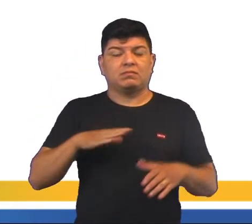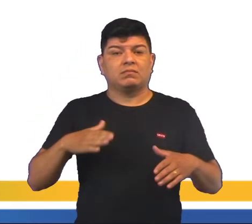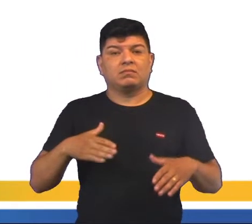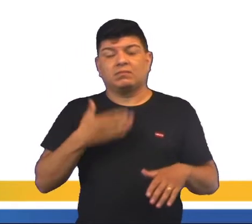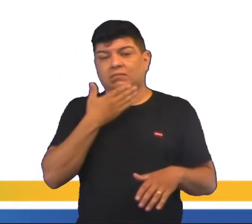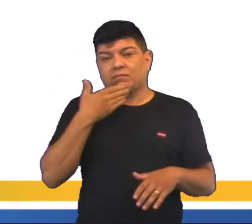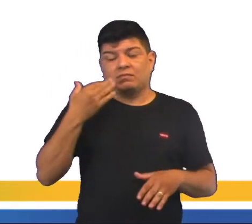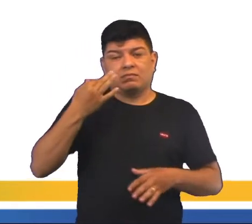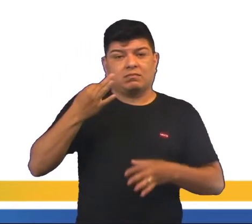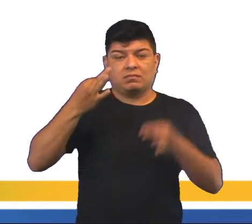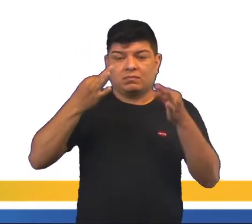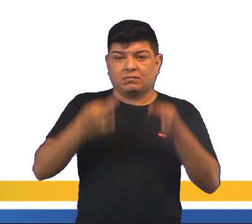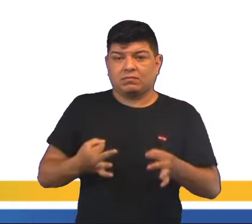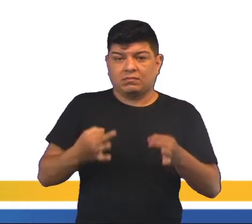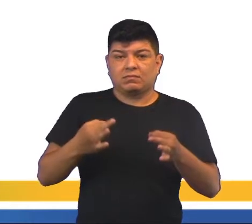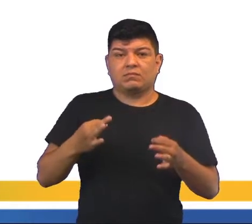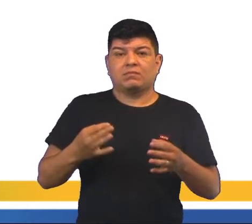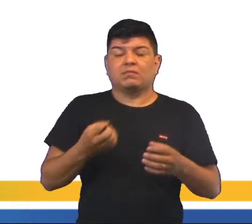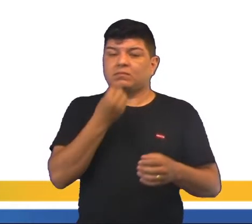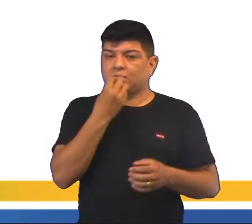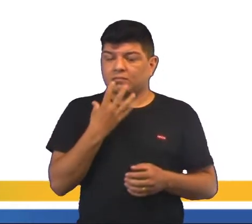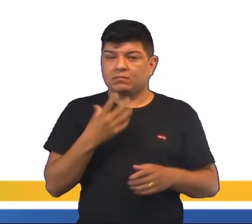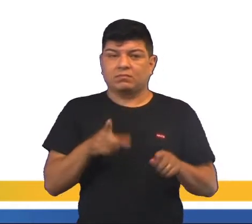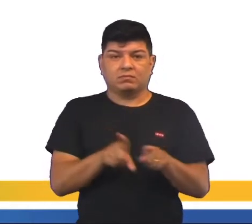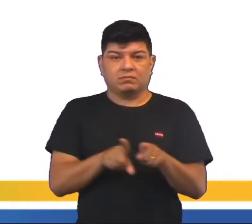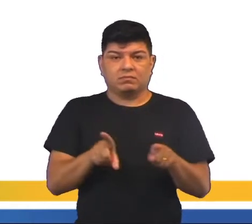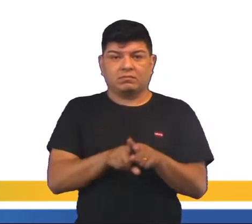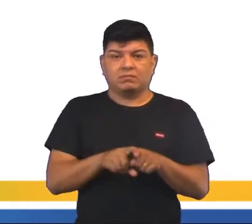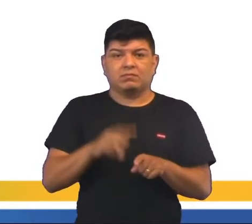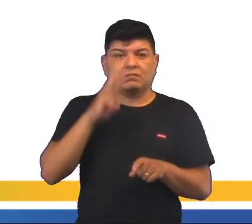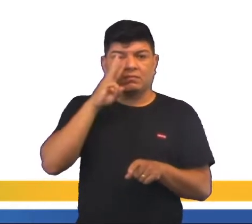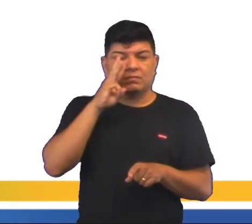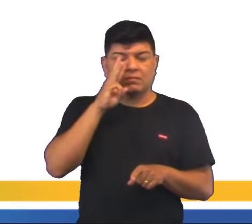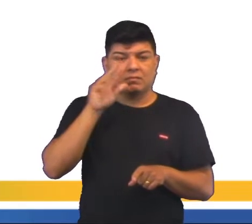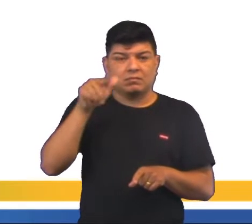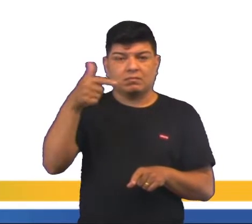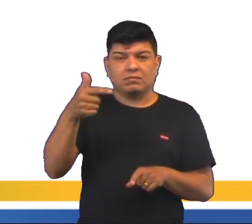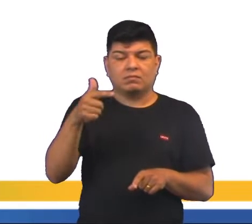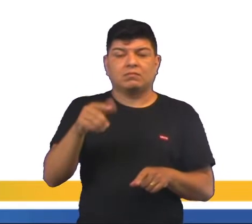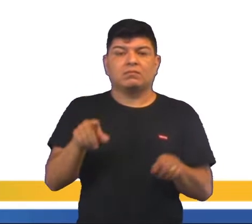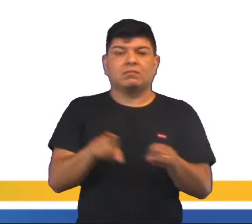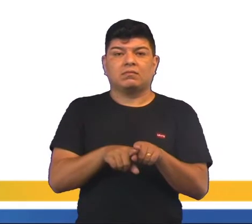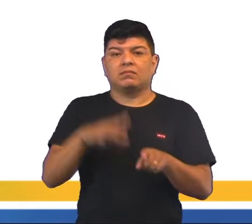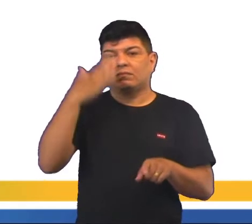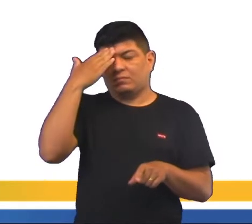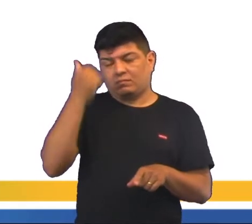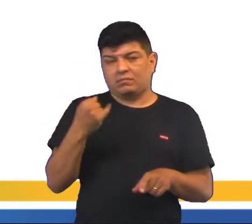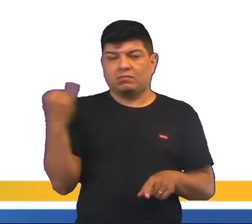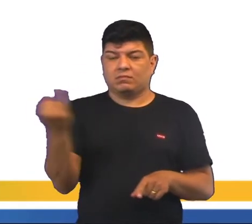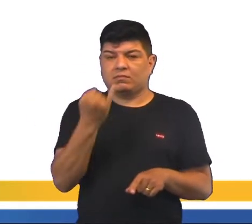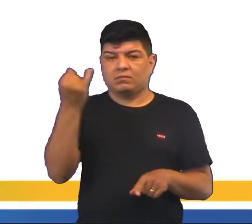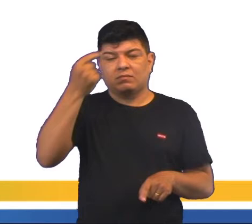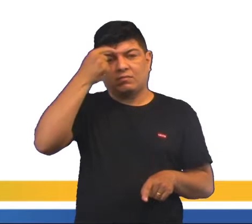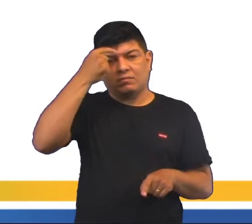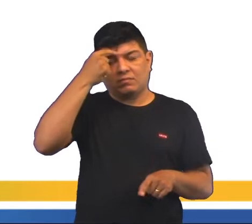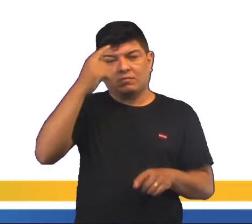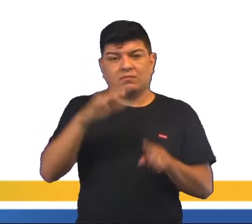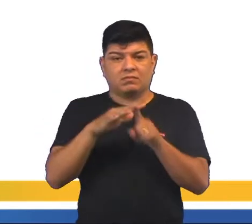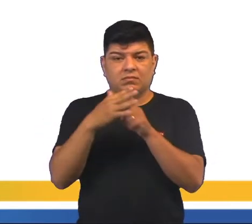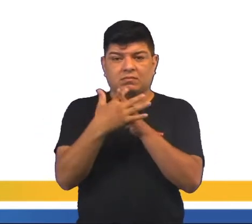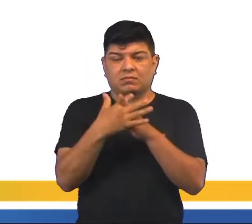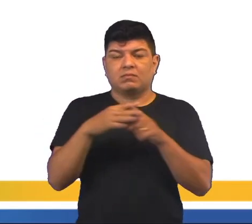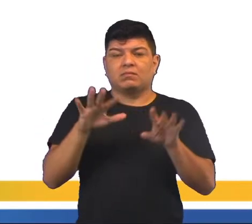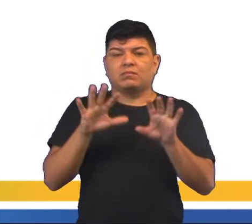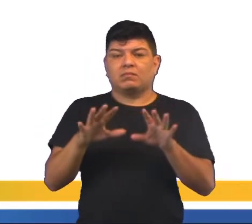harmônica, justa e de abundância, né? O Marx e o Engels, né, embora reconhecessem a importância desses pensadores socialistas,